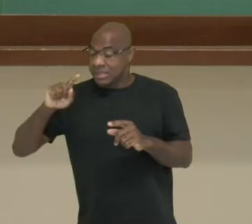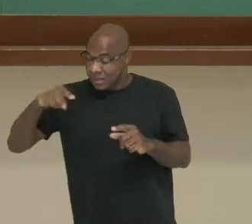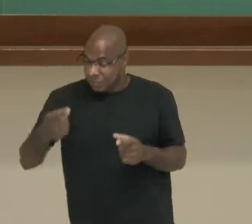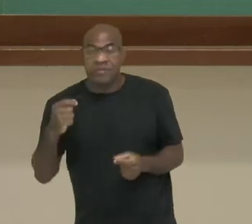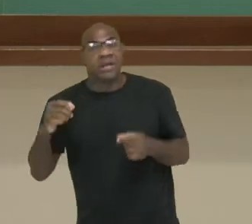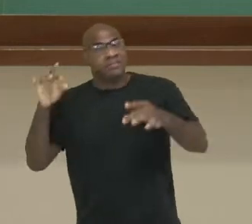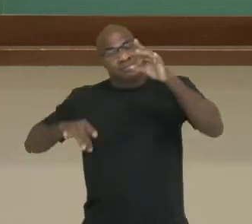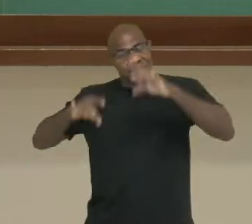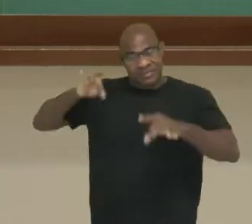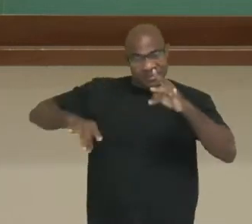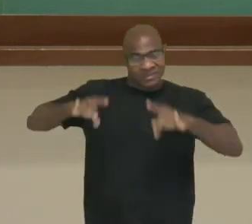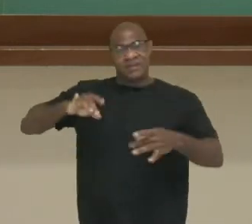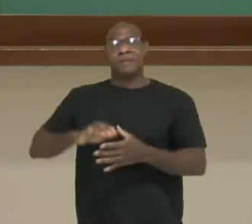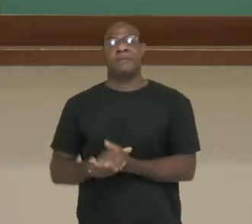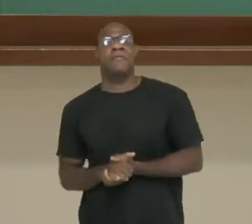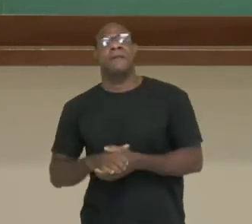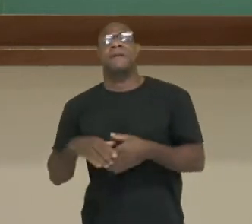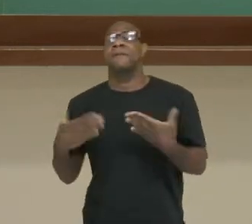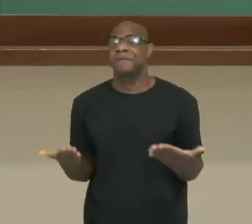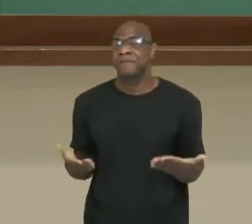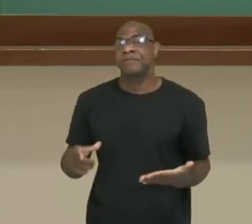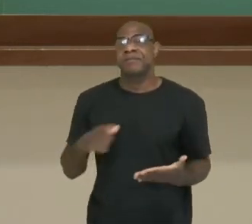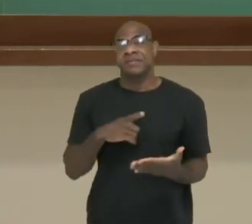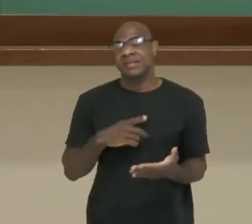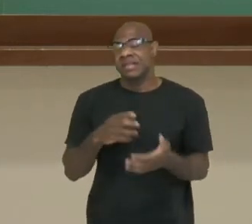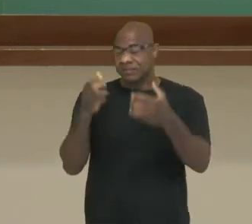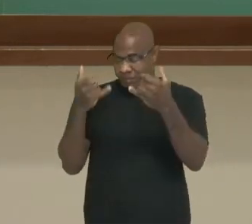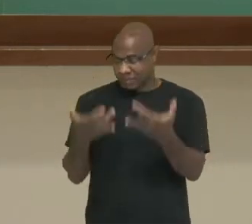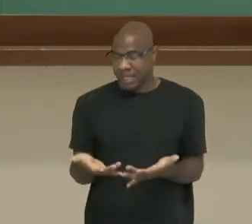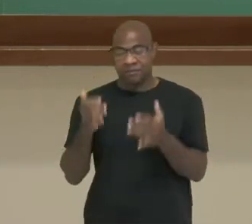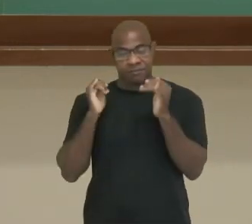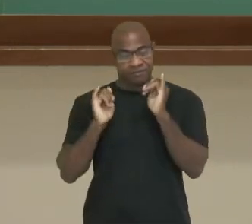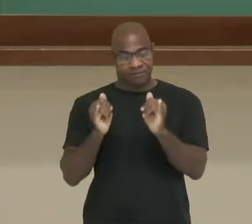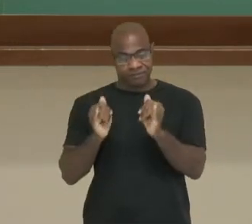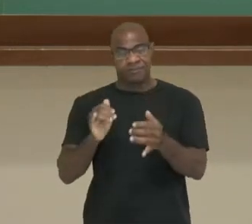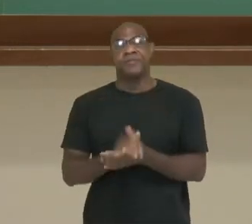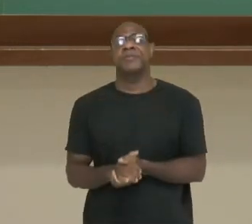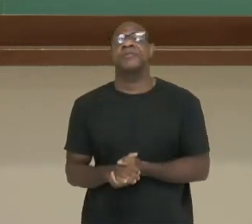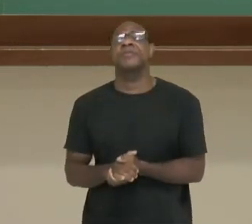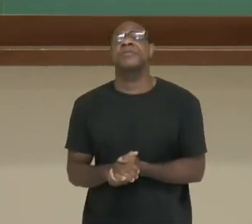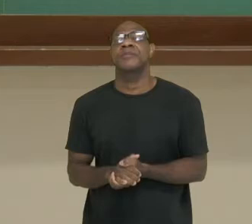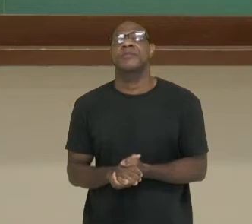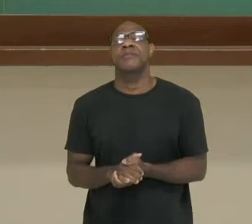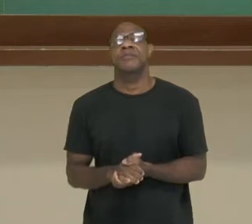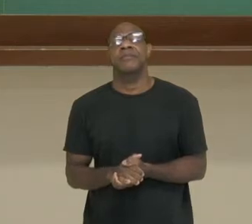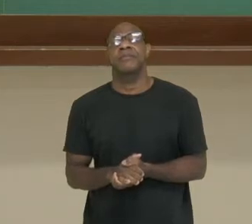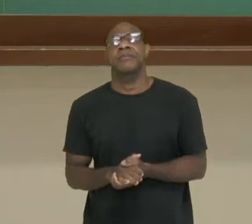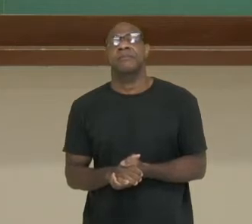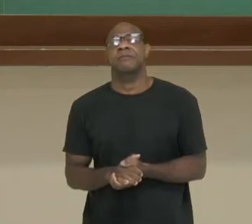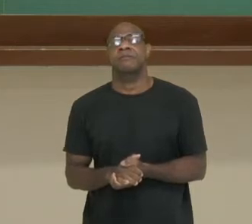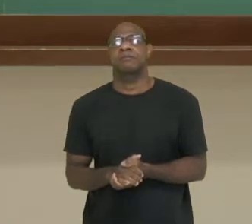sendo representado. Né? Vai ser contado, antecipado essas ações para o público.